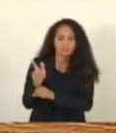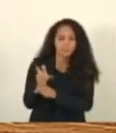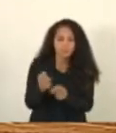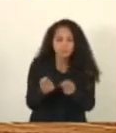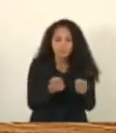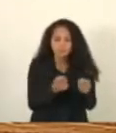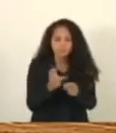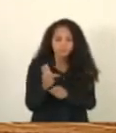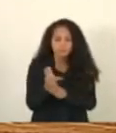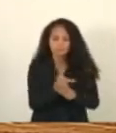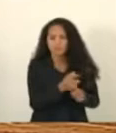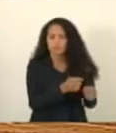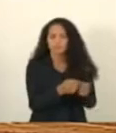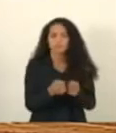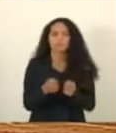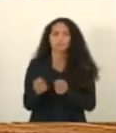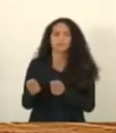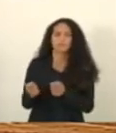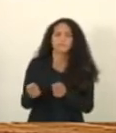e monitoram